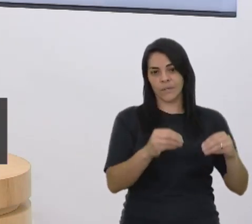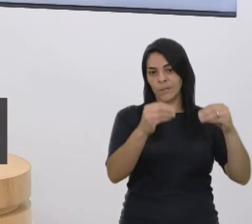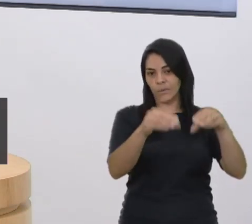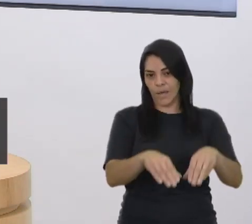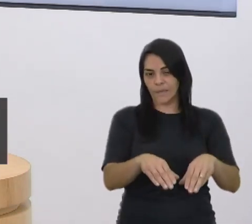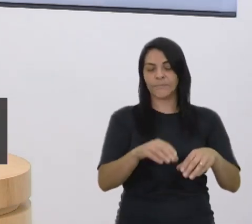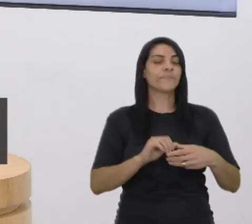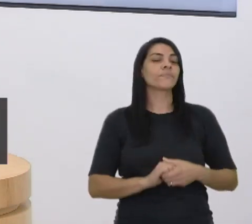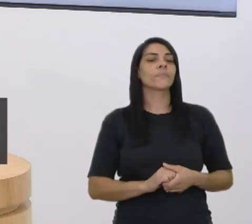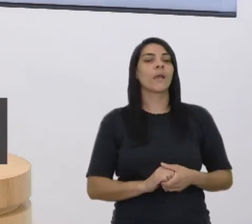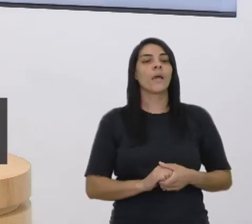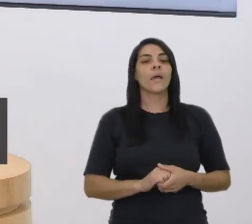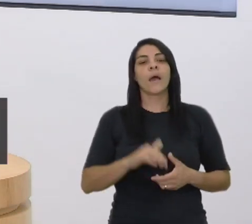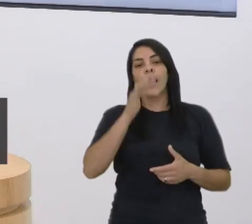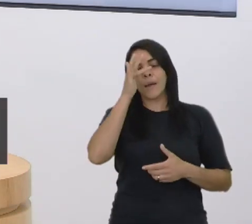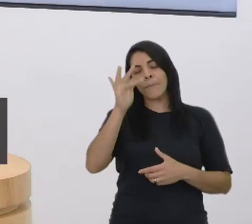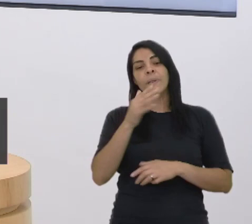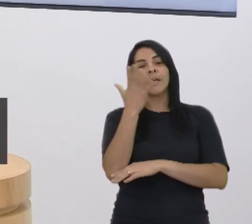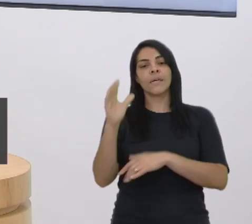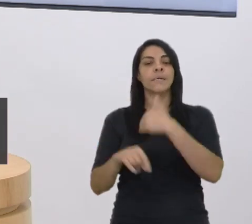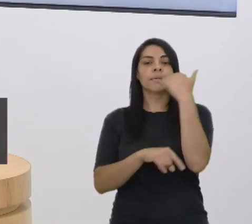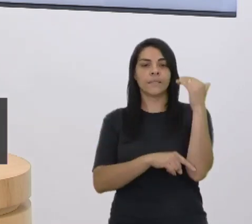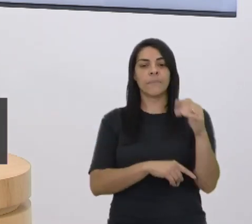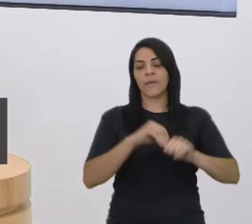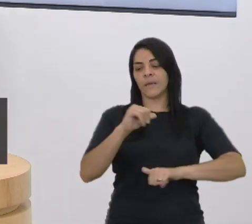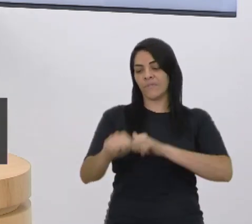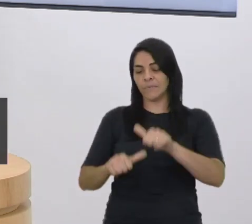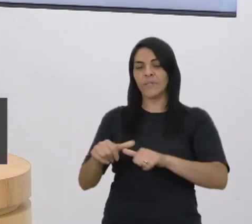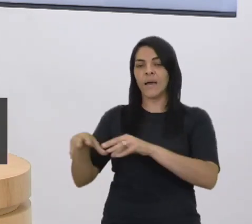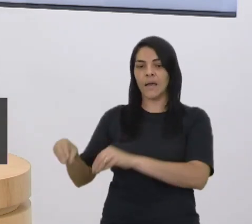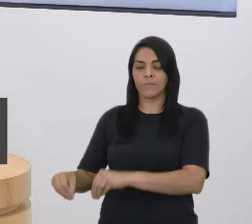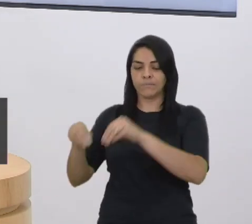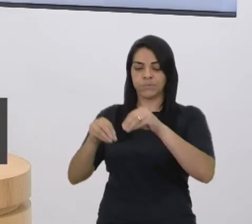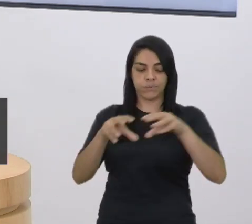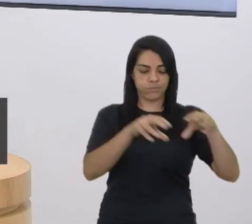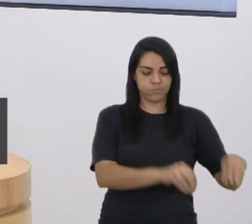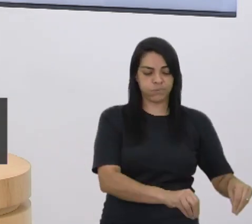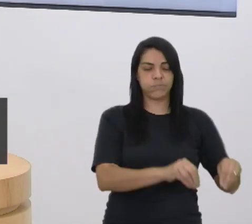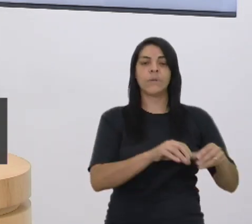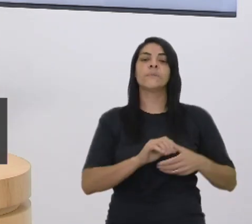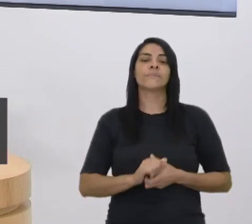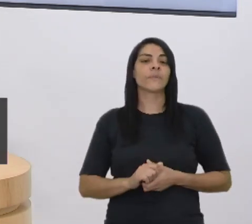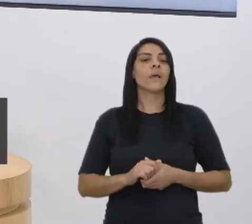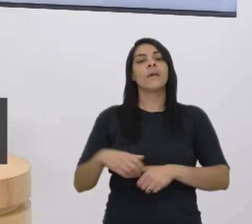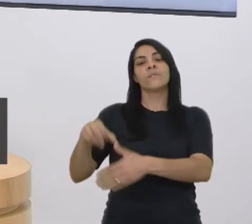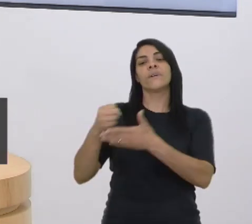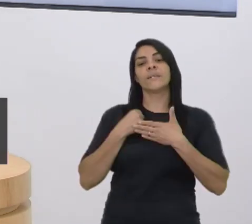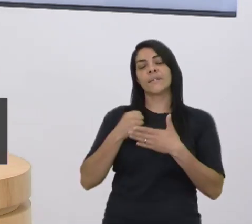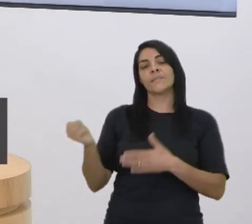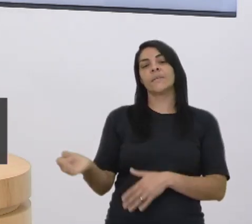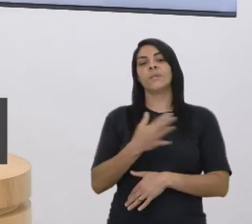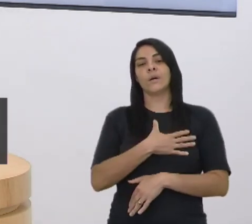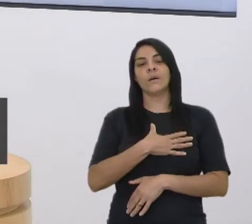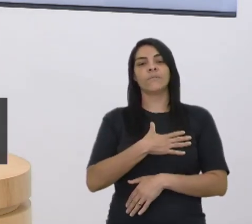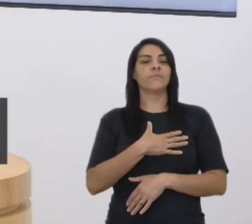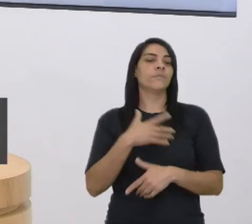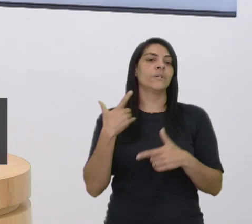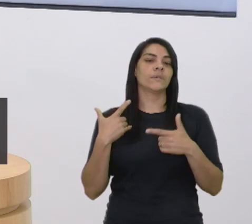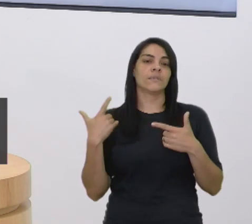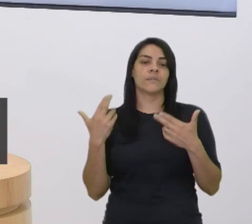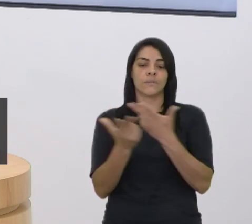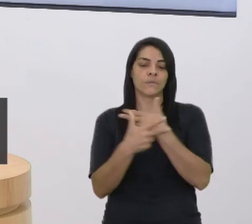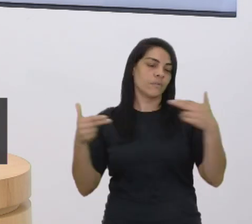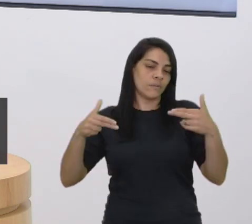ali vão ser realocadas, né? Ou, justamente, você vai trazer novas questões ambientais para aquele lugar.